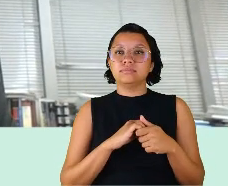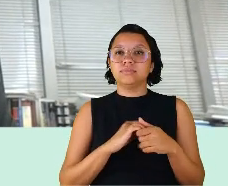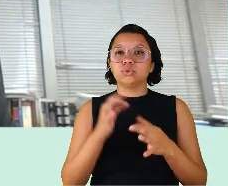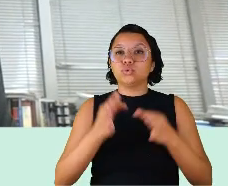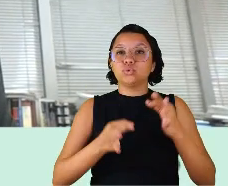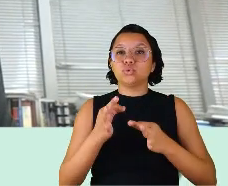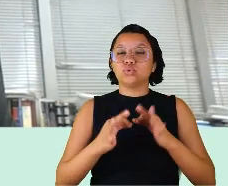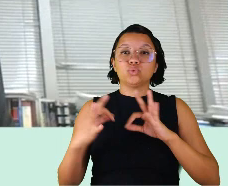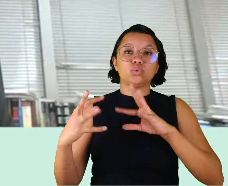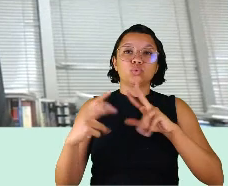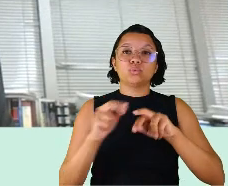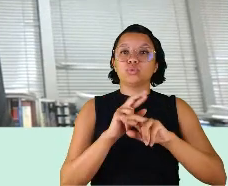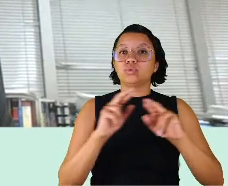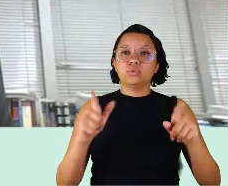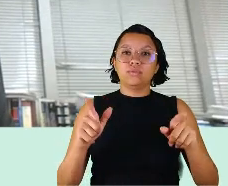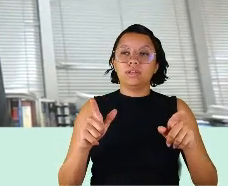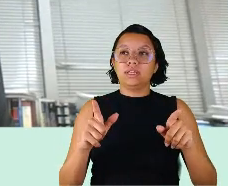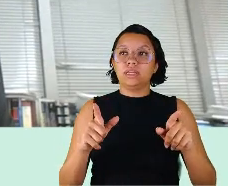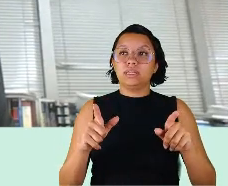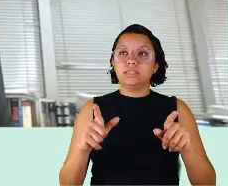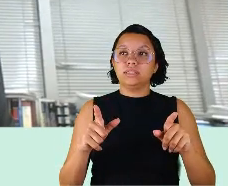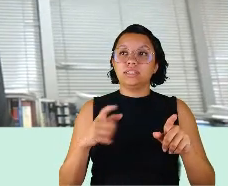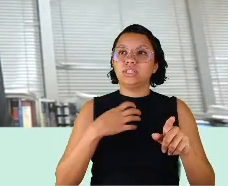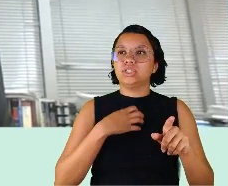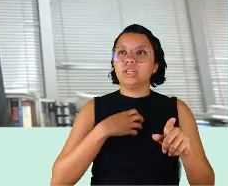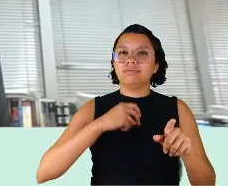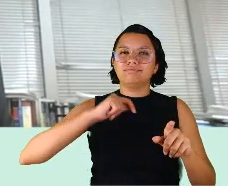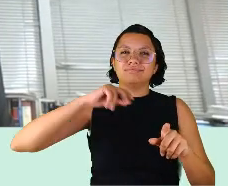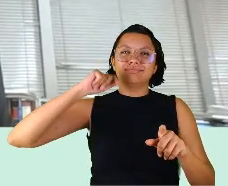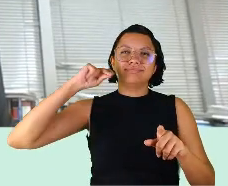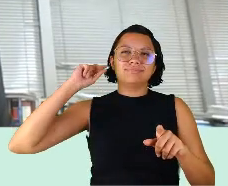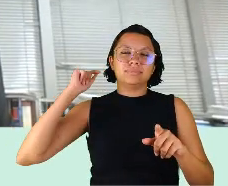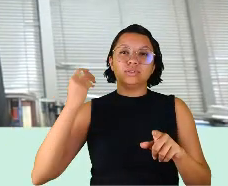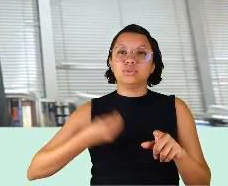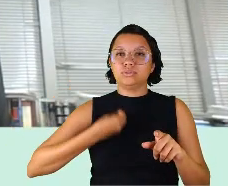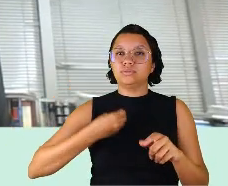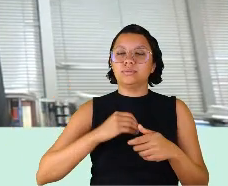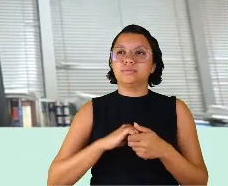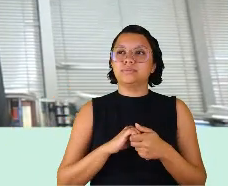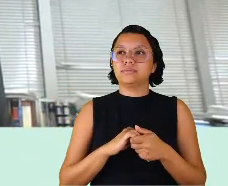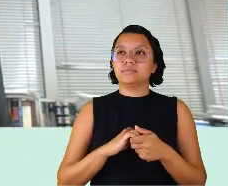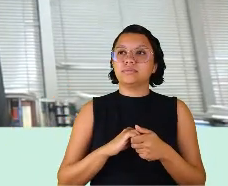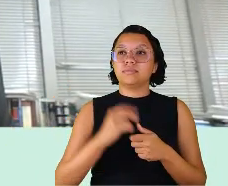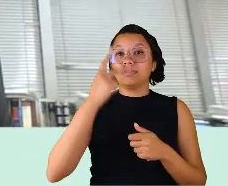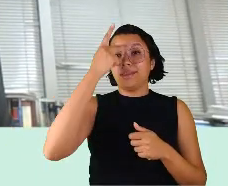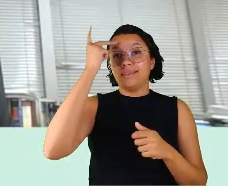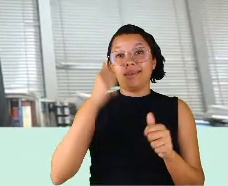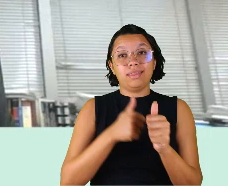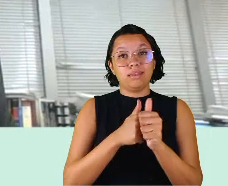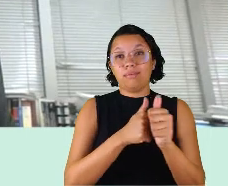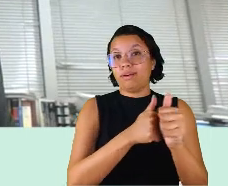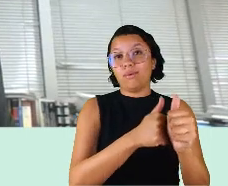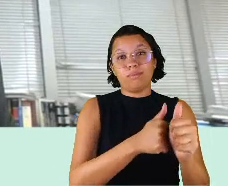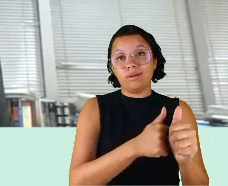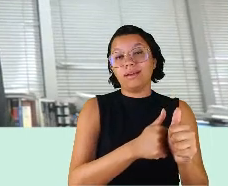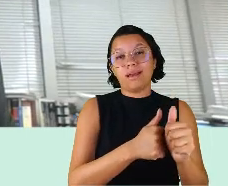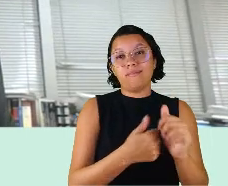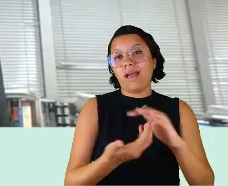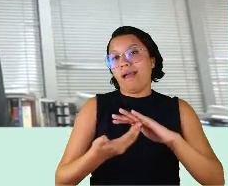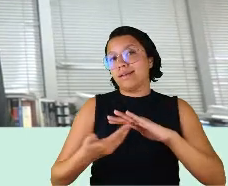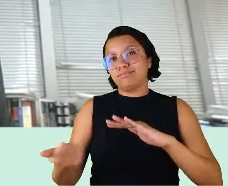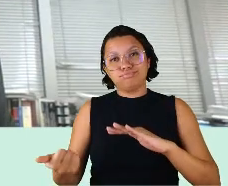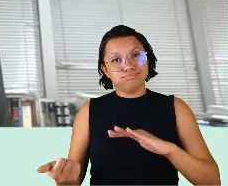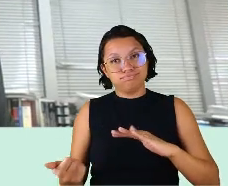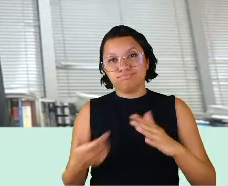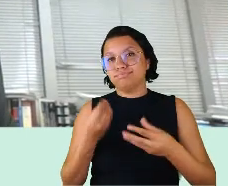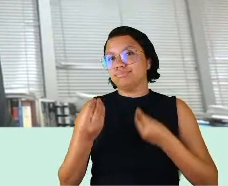judiciário totalmente diferente daquela pré-história que nós vivemos lá. E quem não acompanhar será abduzido. Não